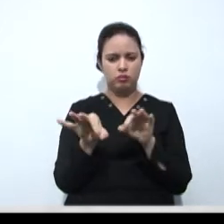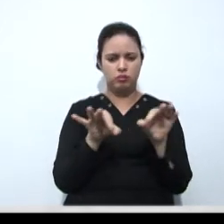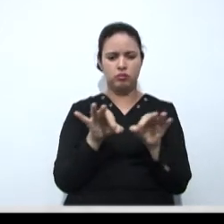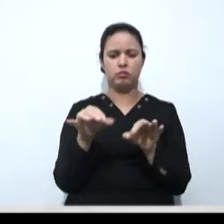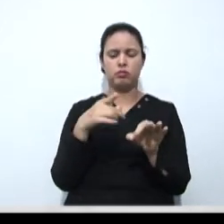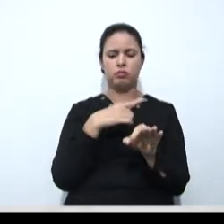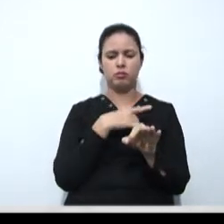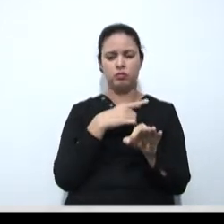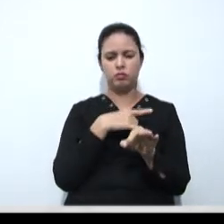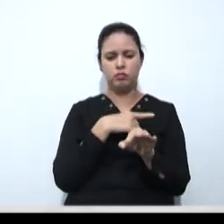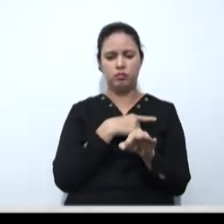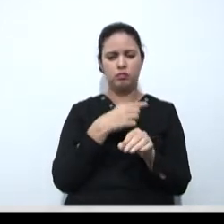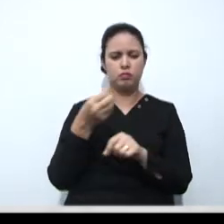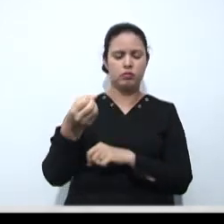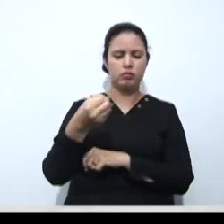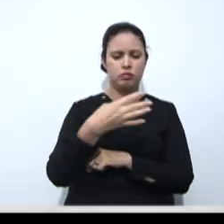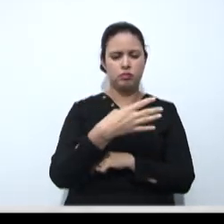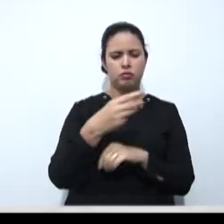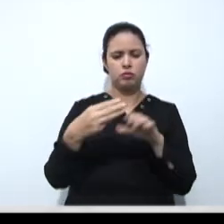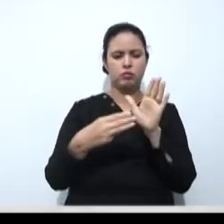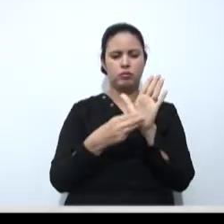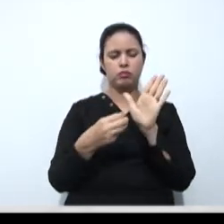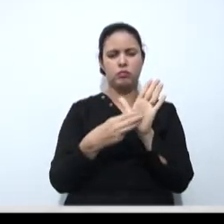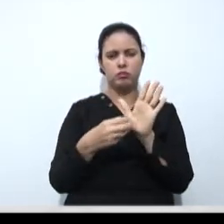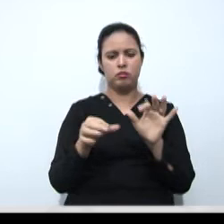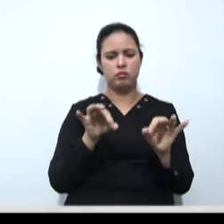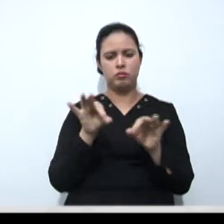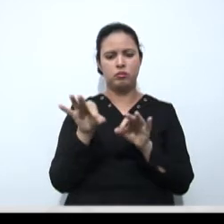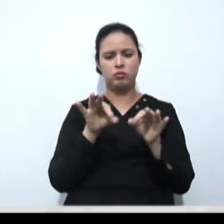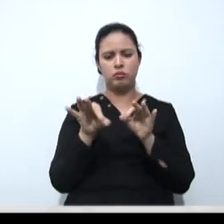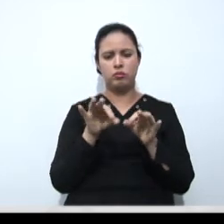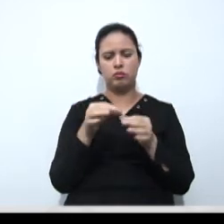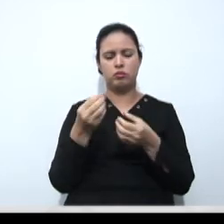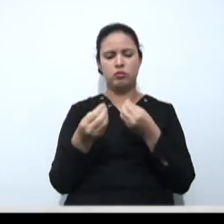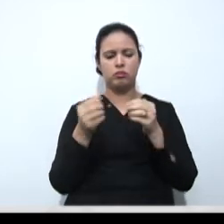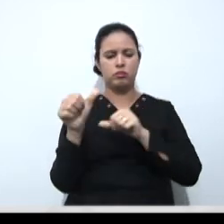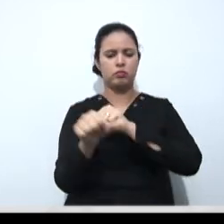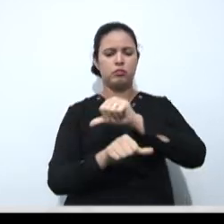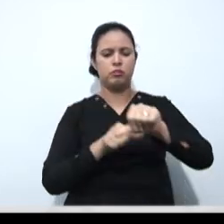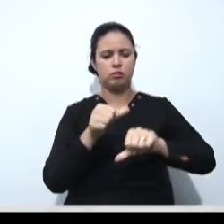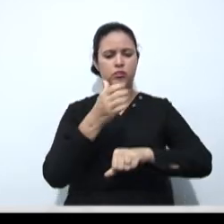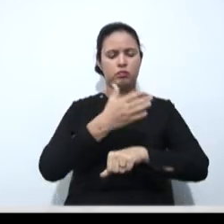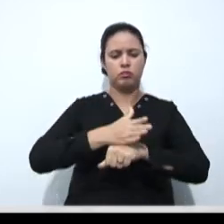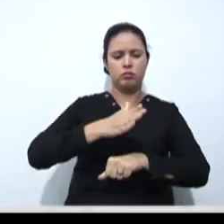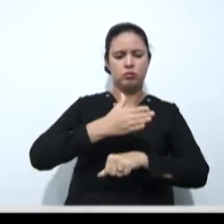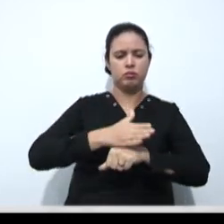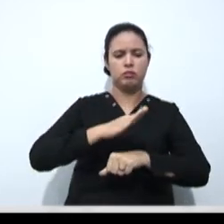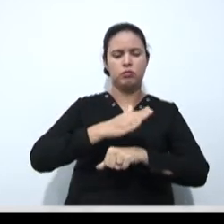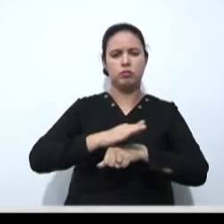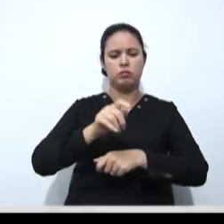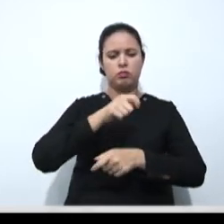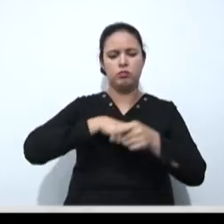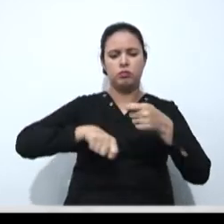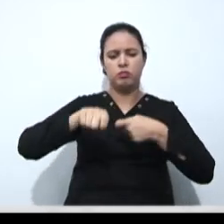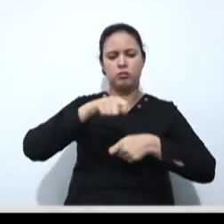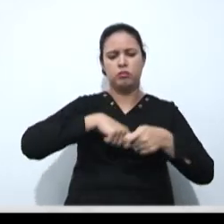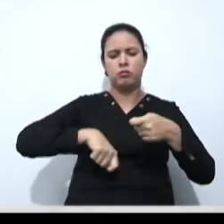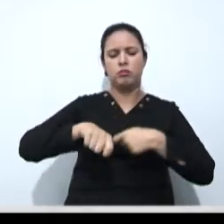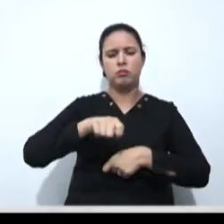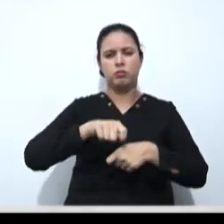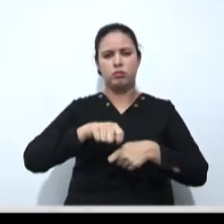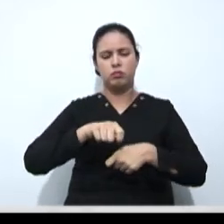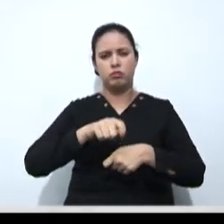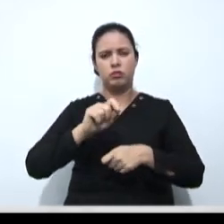organizacional, implementação de novos métodos organizacionais, tais como mudança, prática de negócios, nas